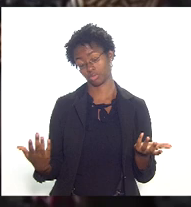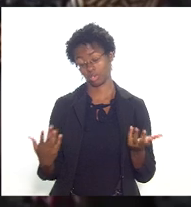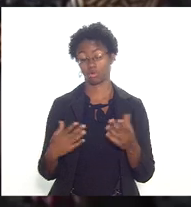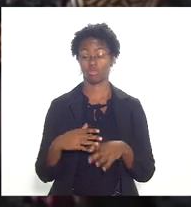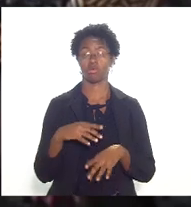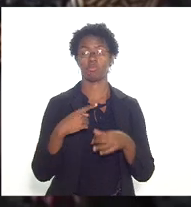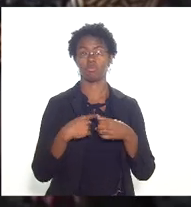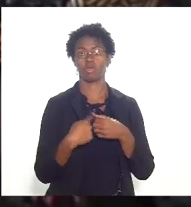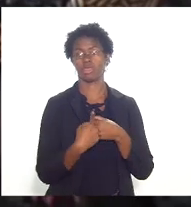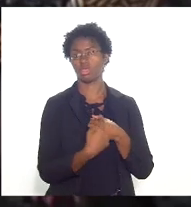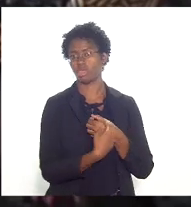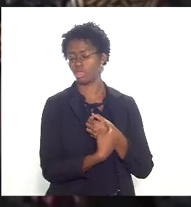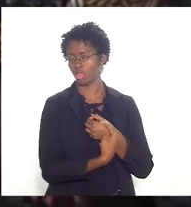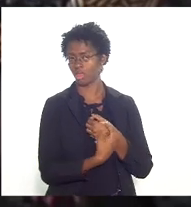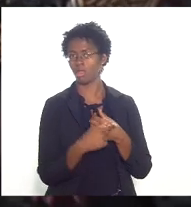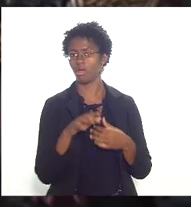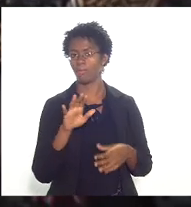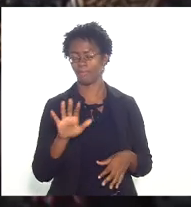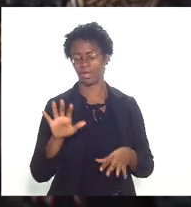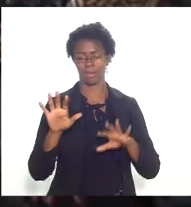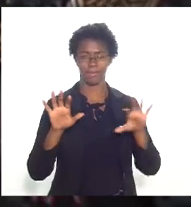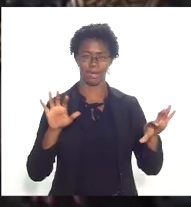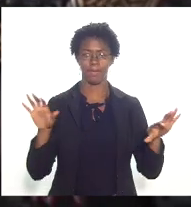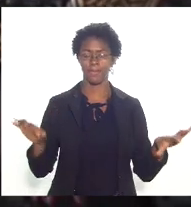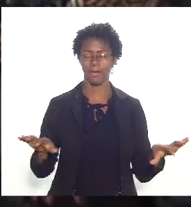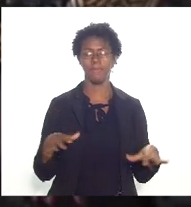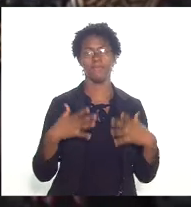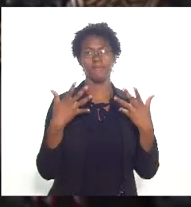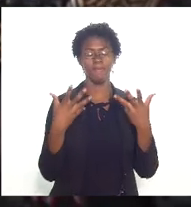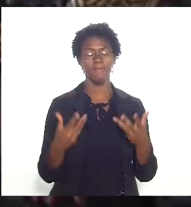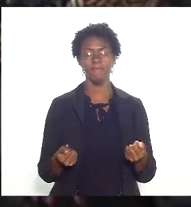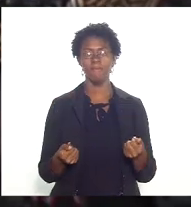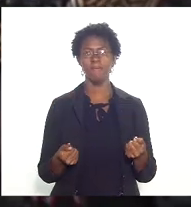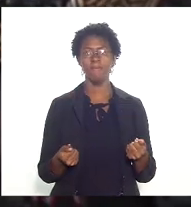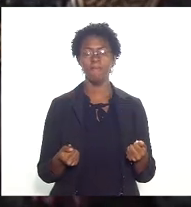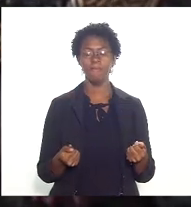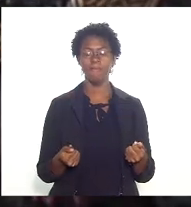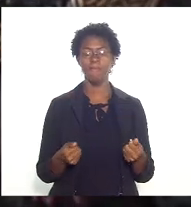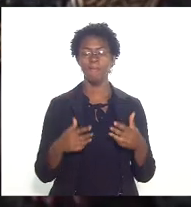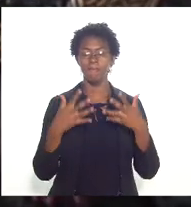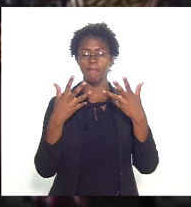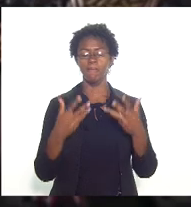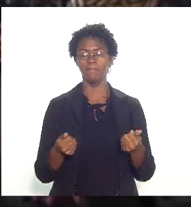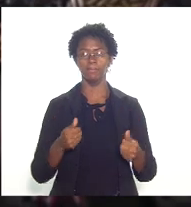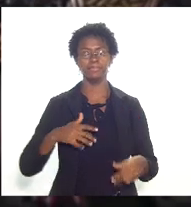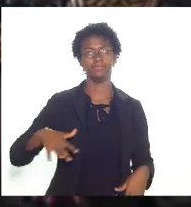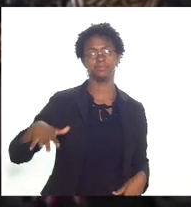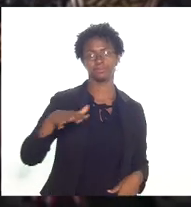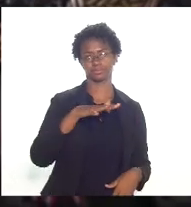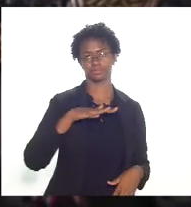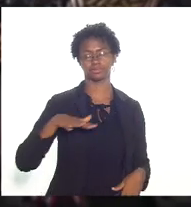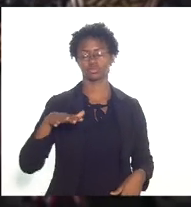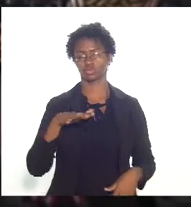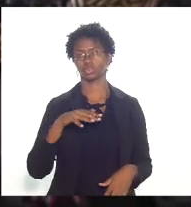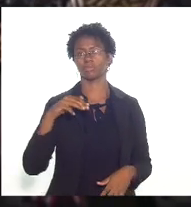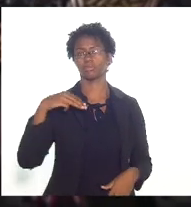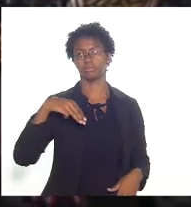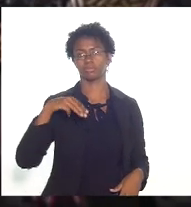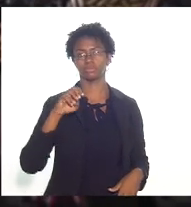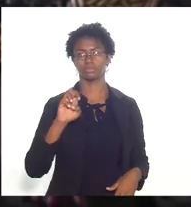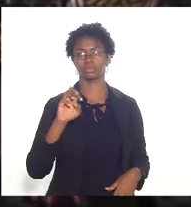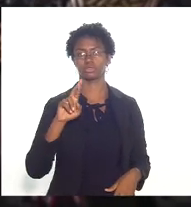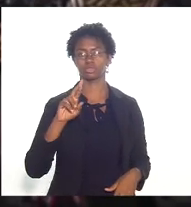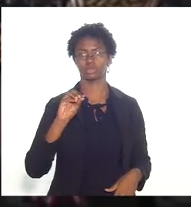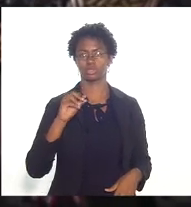ele aderiram à questão da na região metropolitana para